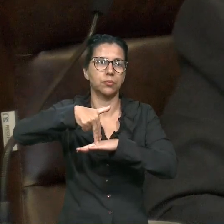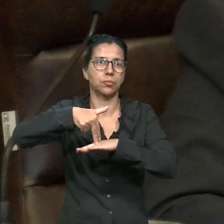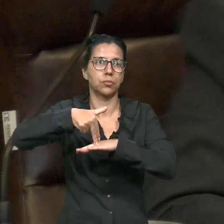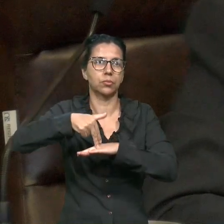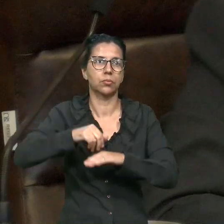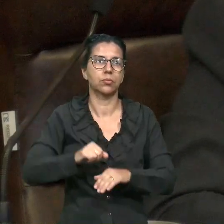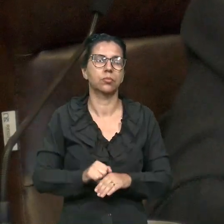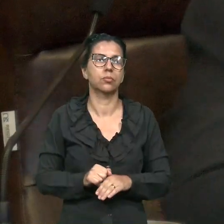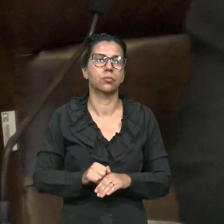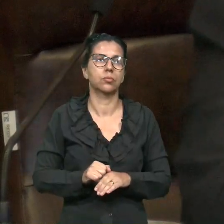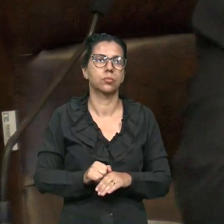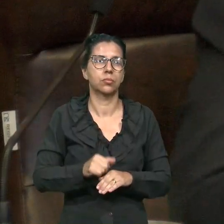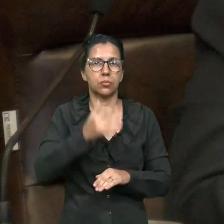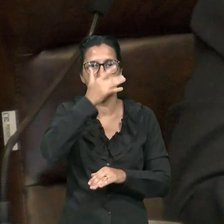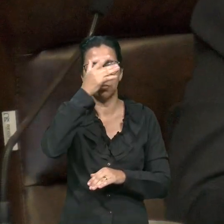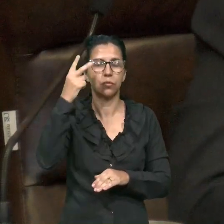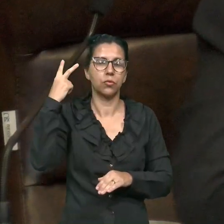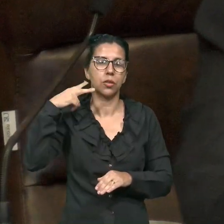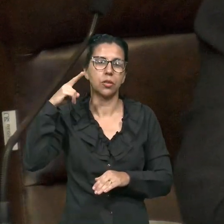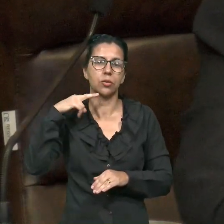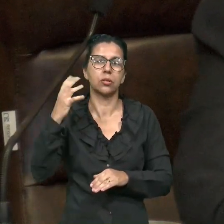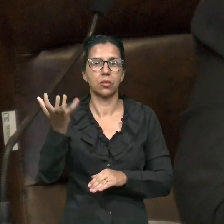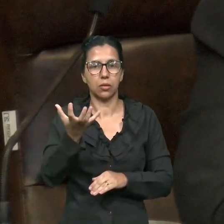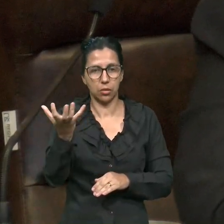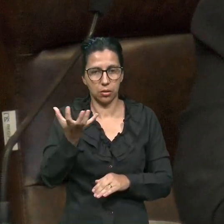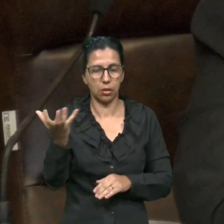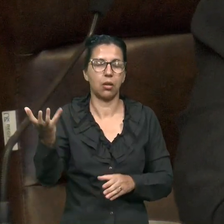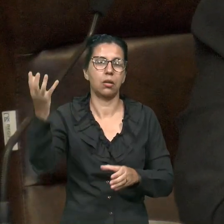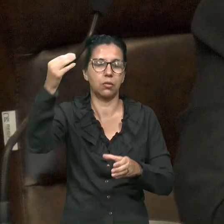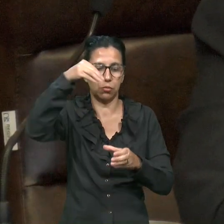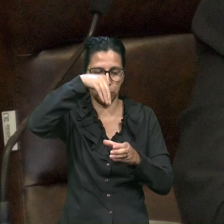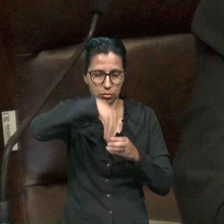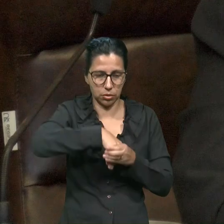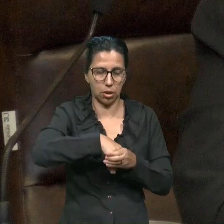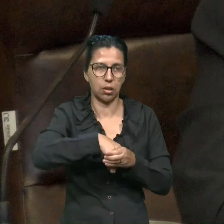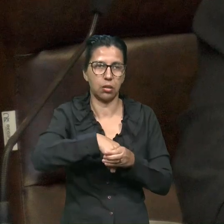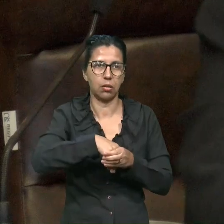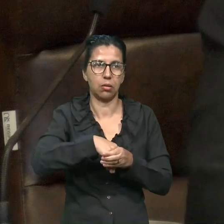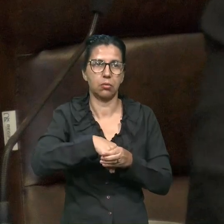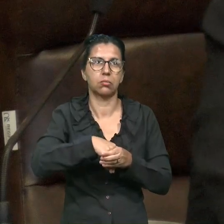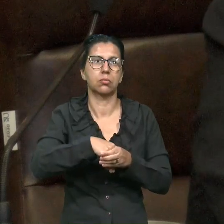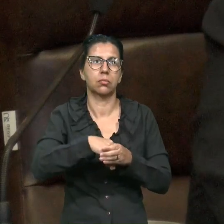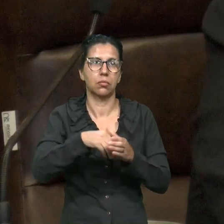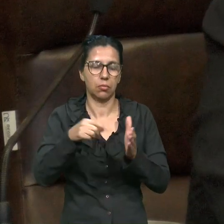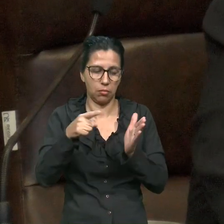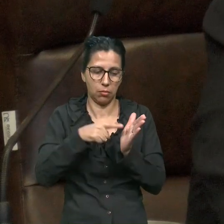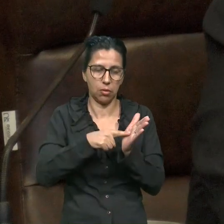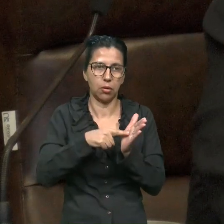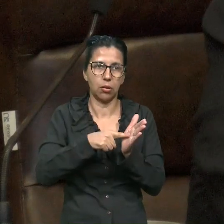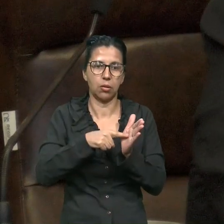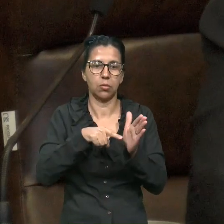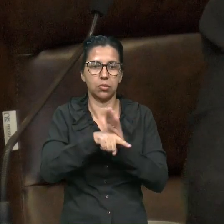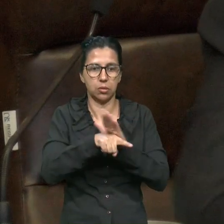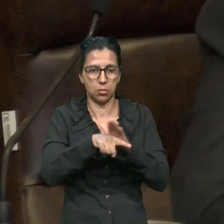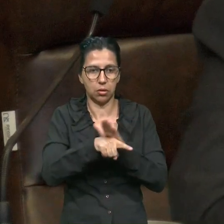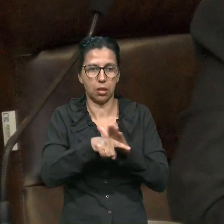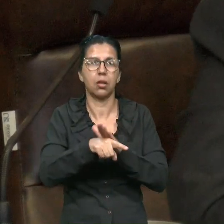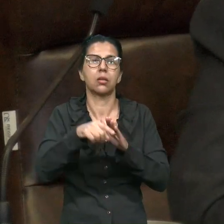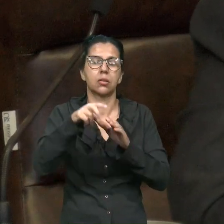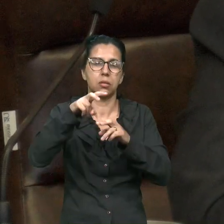simbólica. Aqueles vereadores que quiserem votar pela abertura da comissão processante deverão permanecer